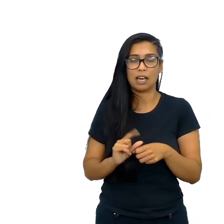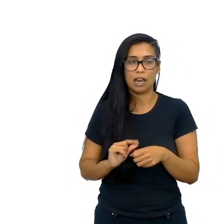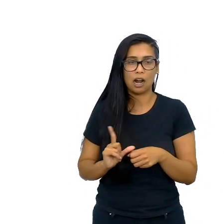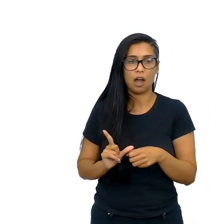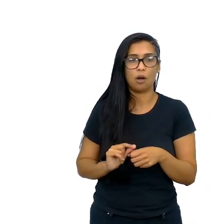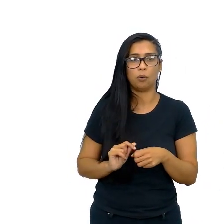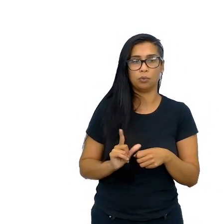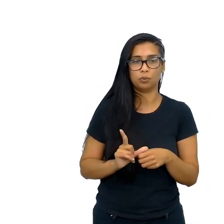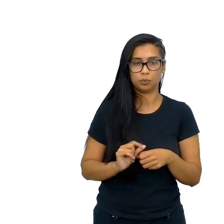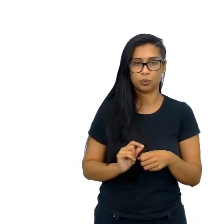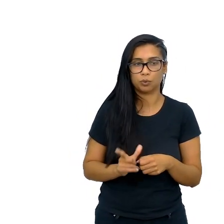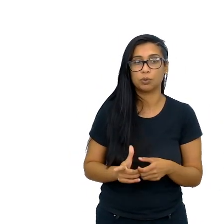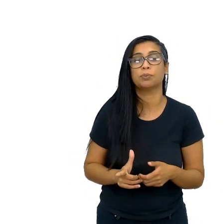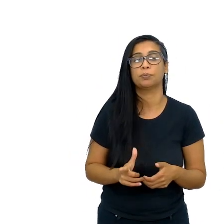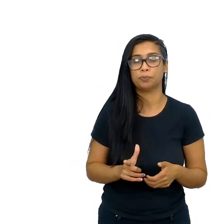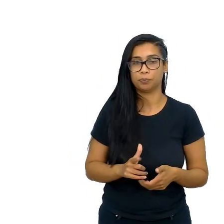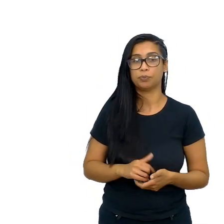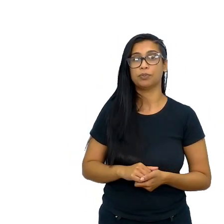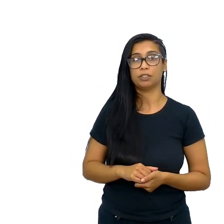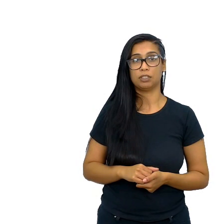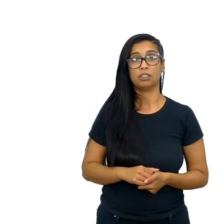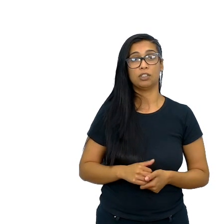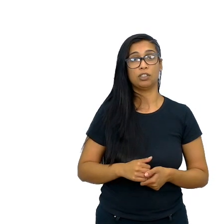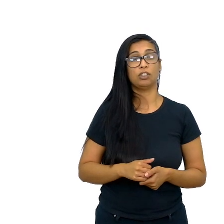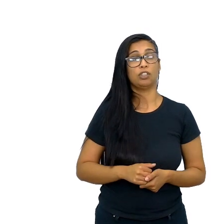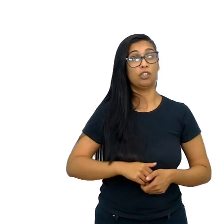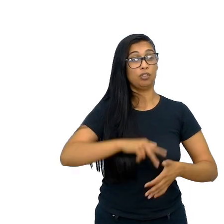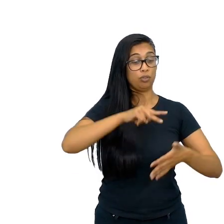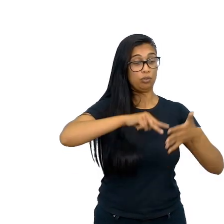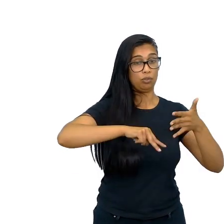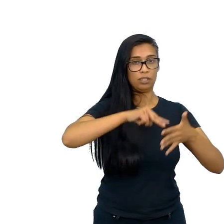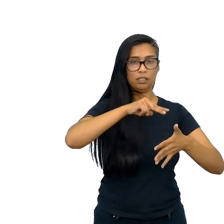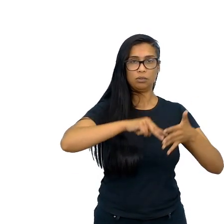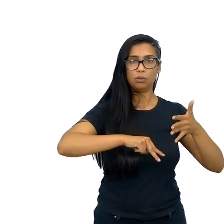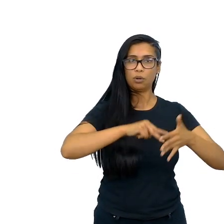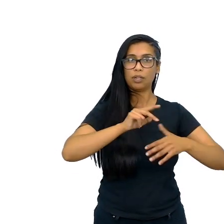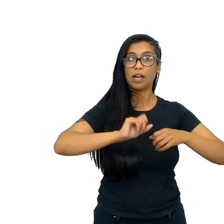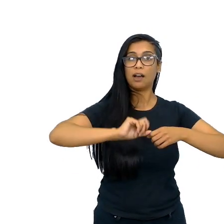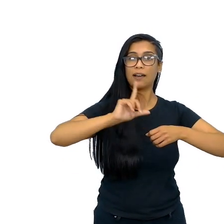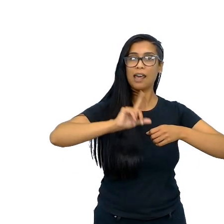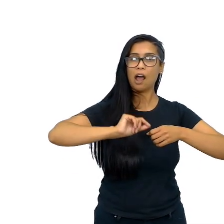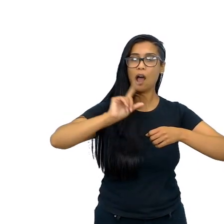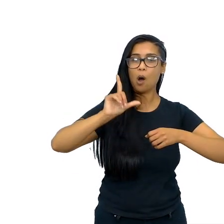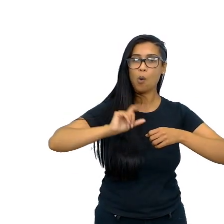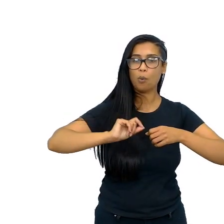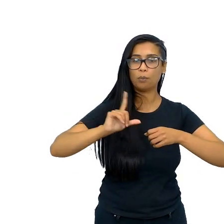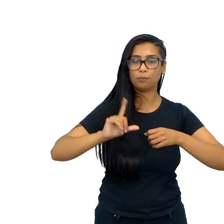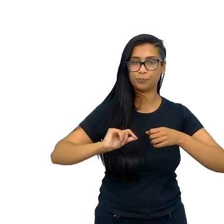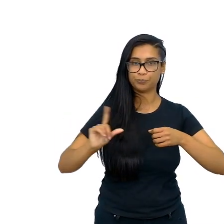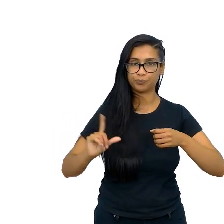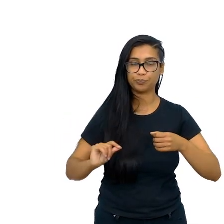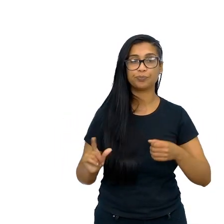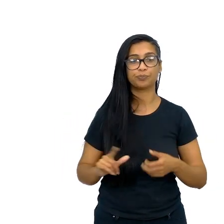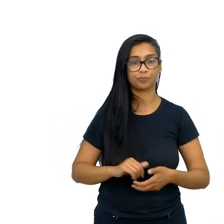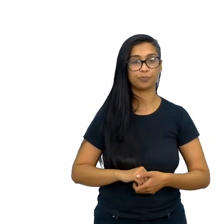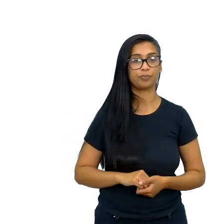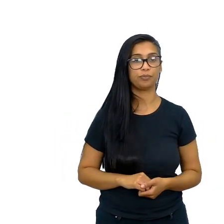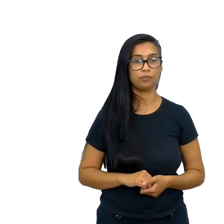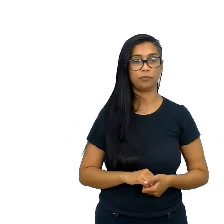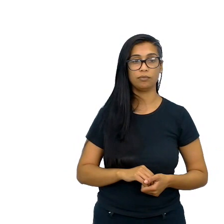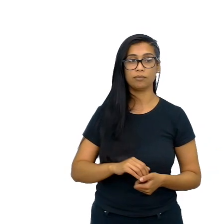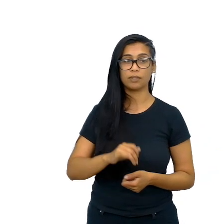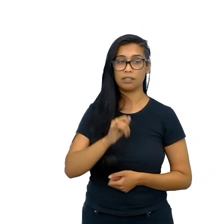Barbosa, Micarello e Ferreira, nos níveis de proficiência leitora. Então, nós temos aqui, no nível 1, leitura de texto com